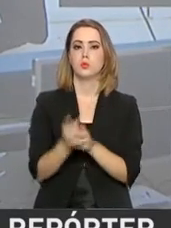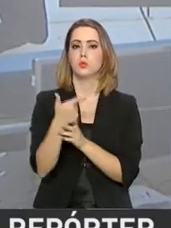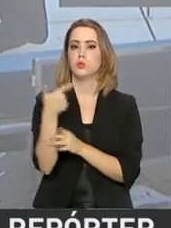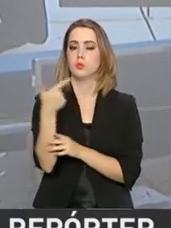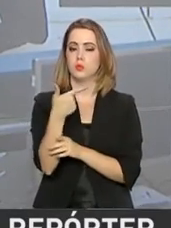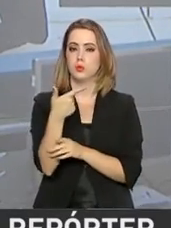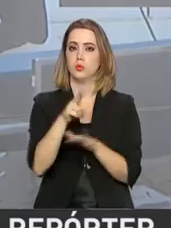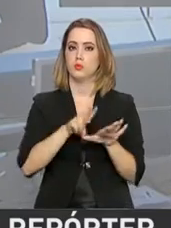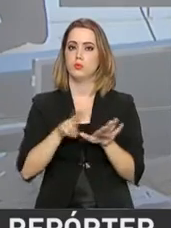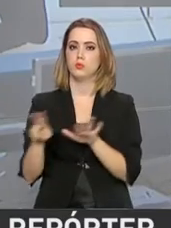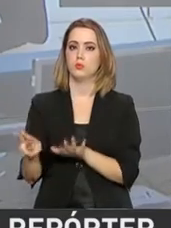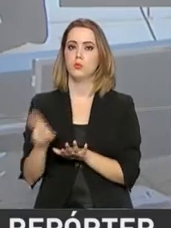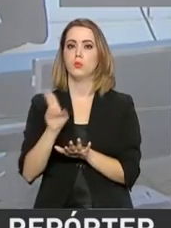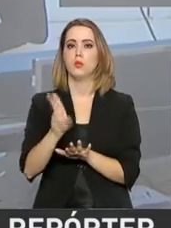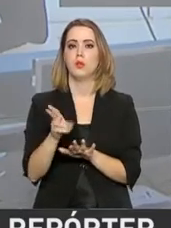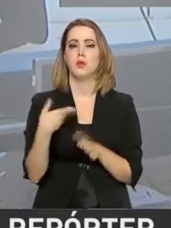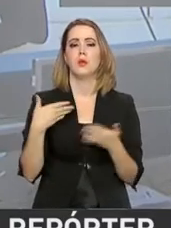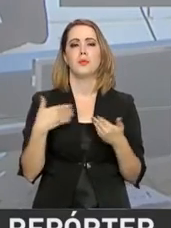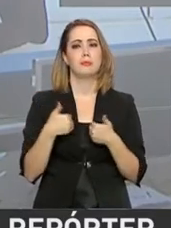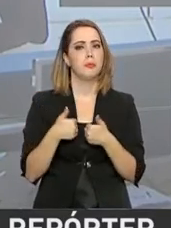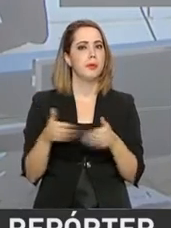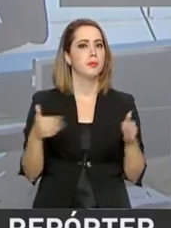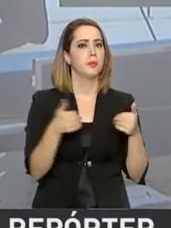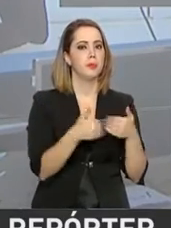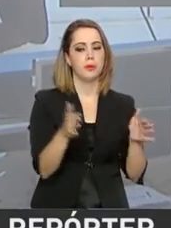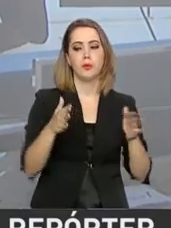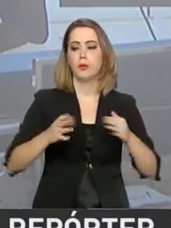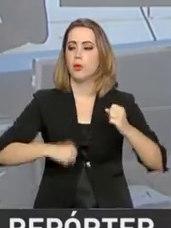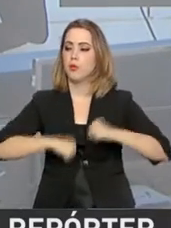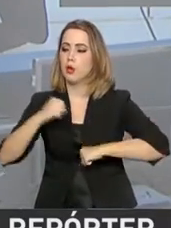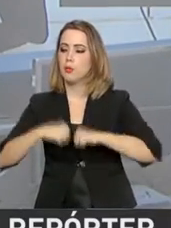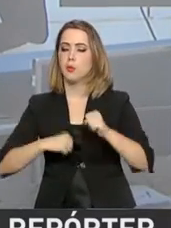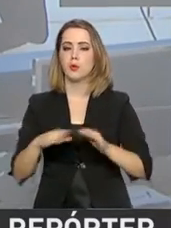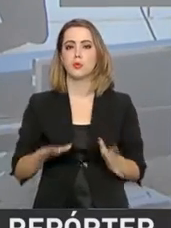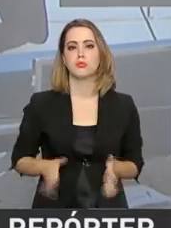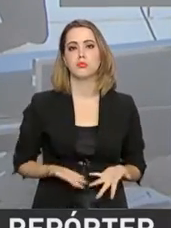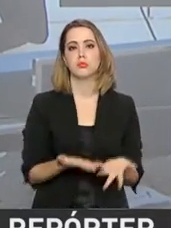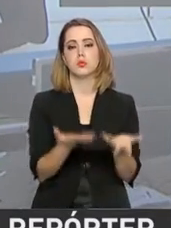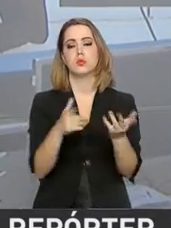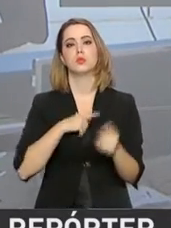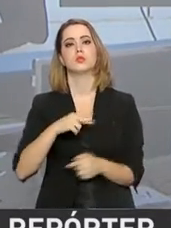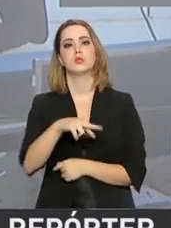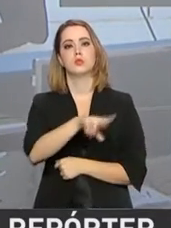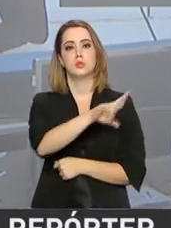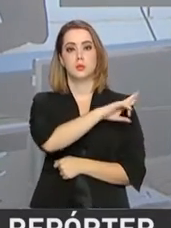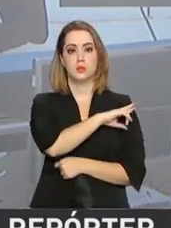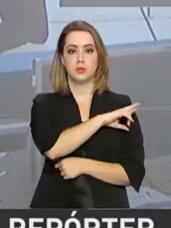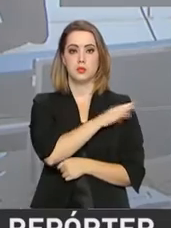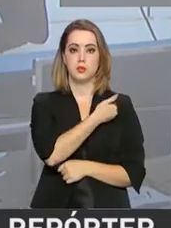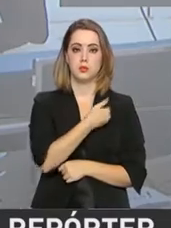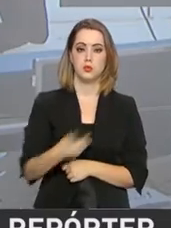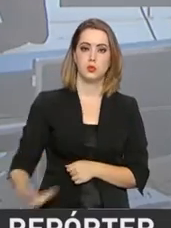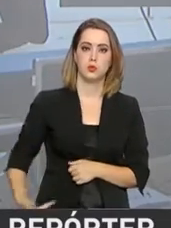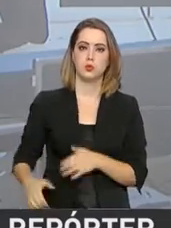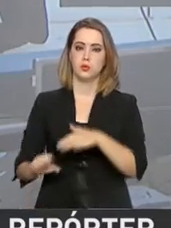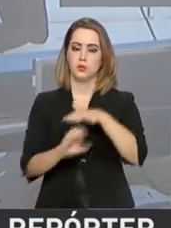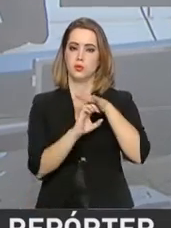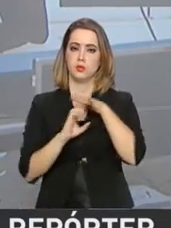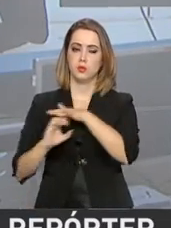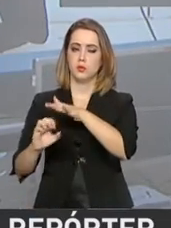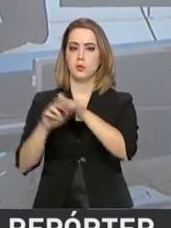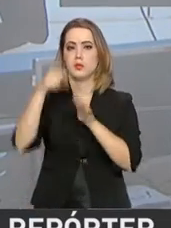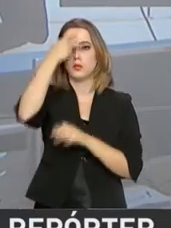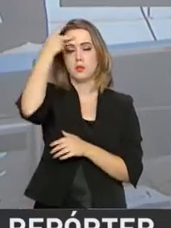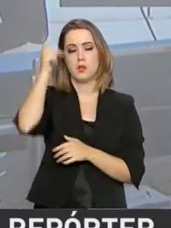presidente Michel Temer para destravar os setores produtivos do país e é formado por representantes do governo, de empresários e